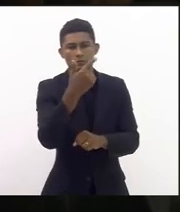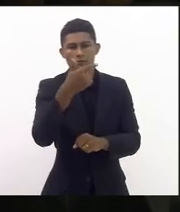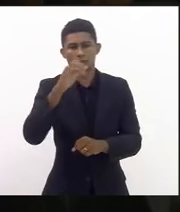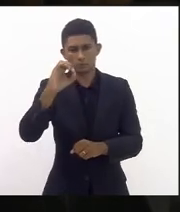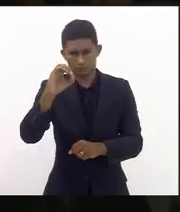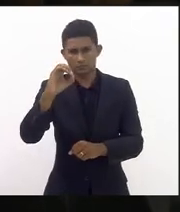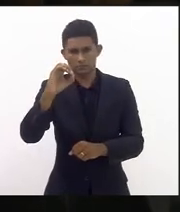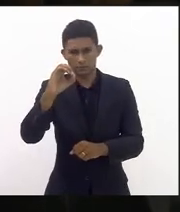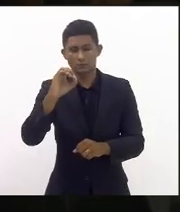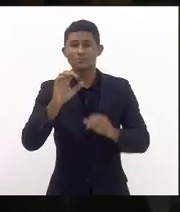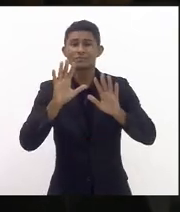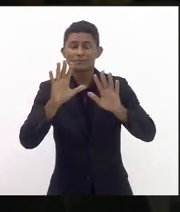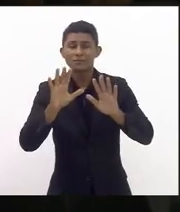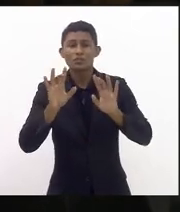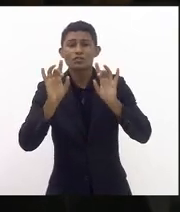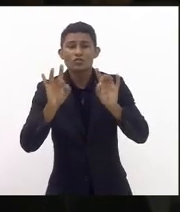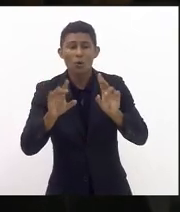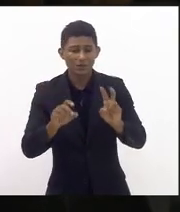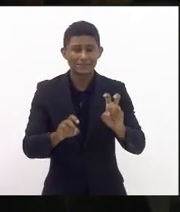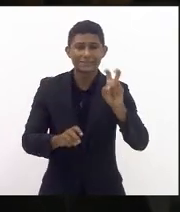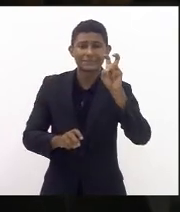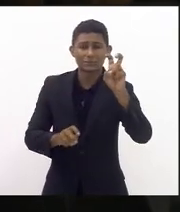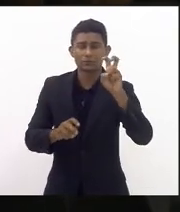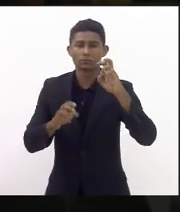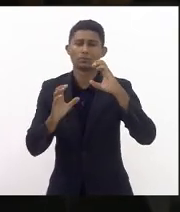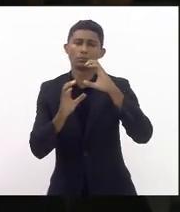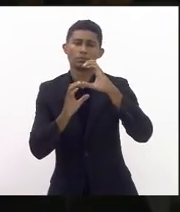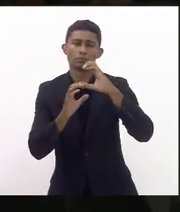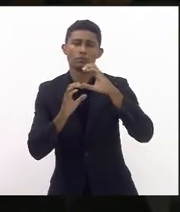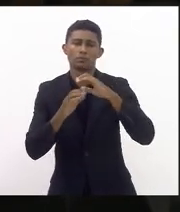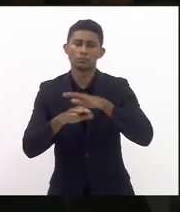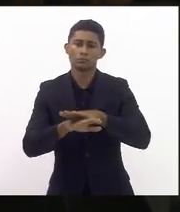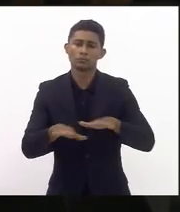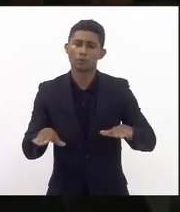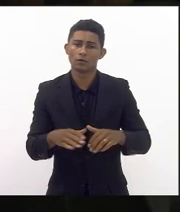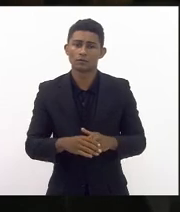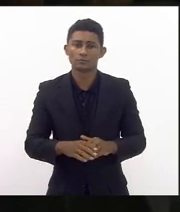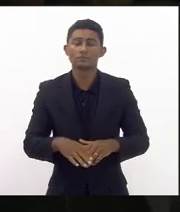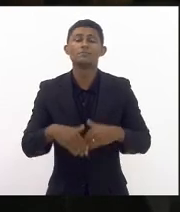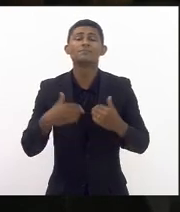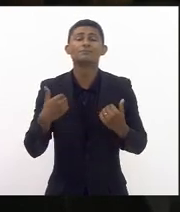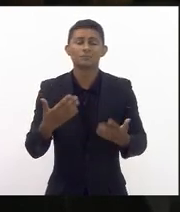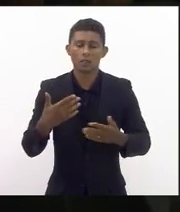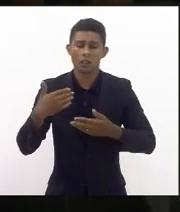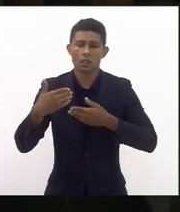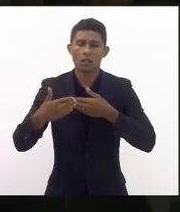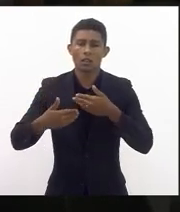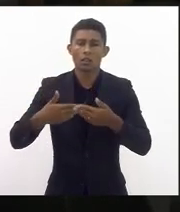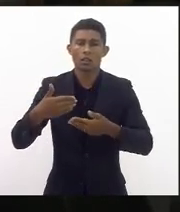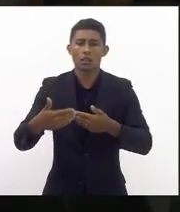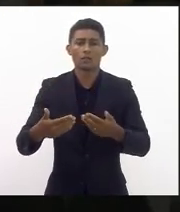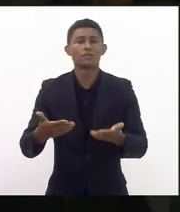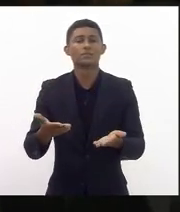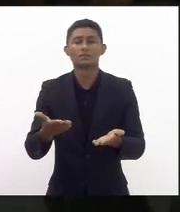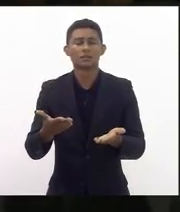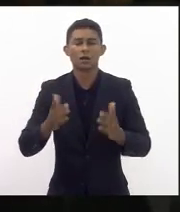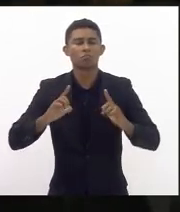somente 5 são concursados. Então, por via de consequência, também não atua. Se não